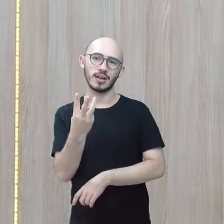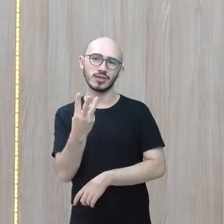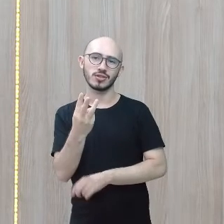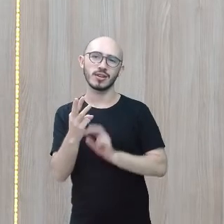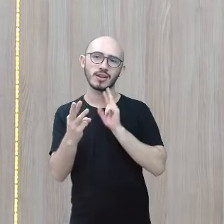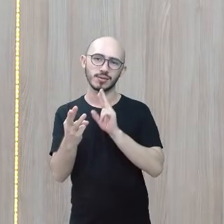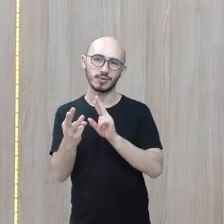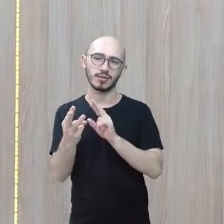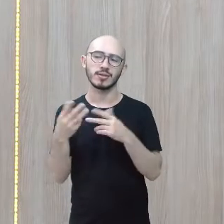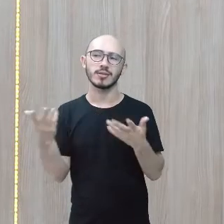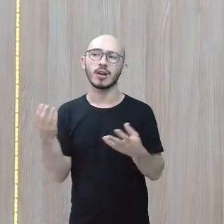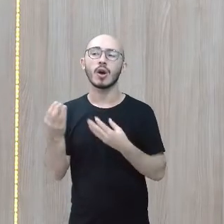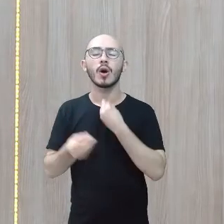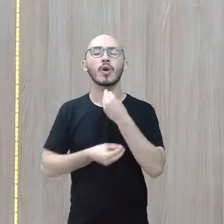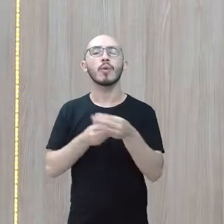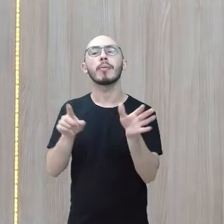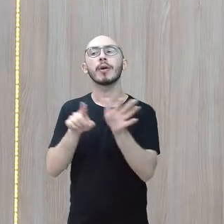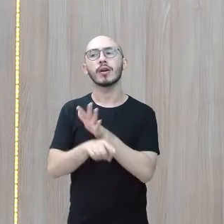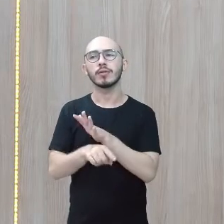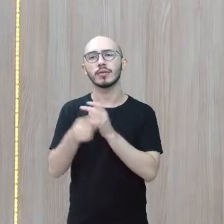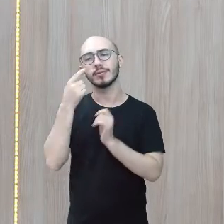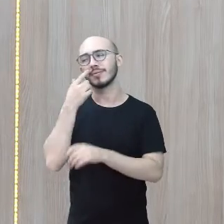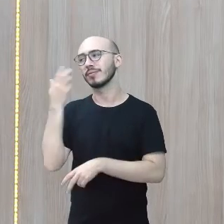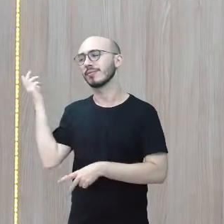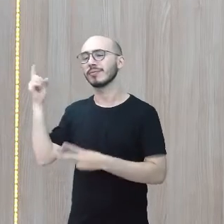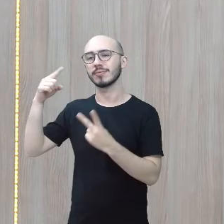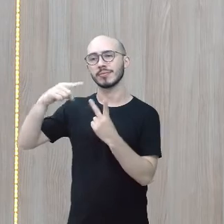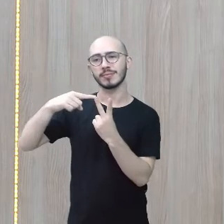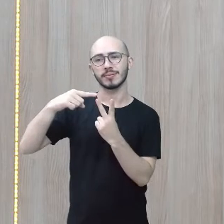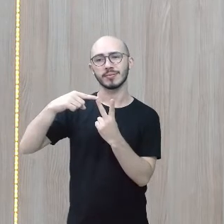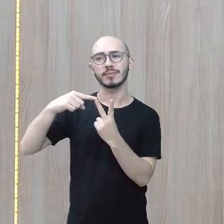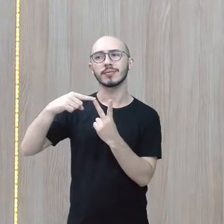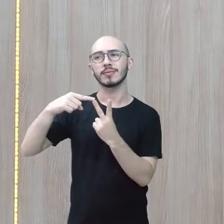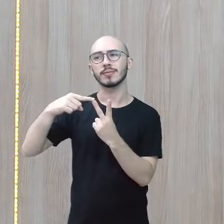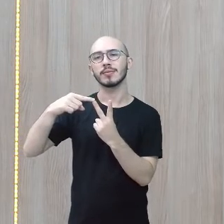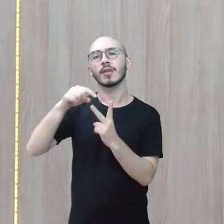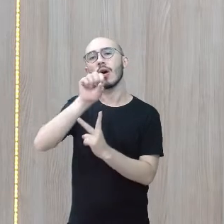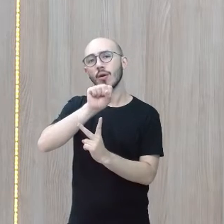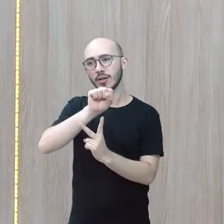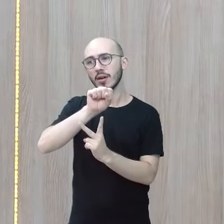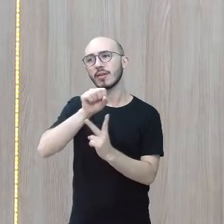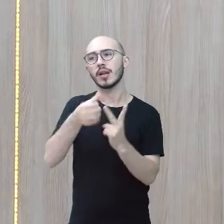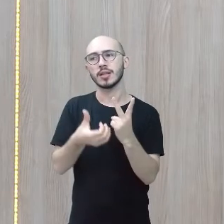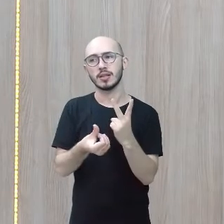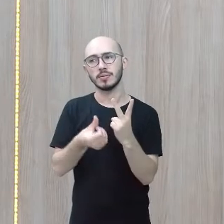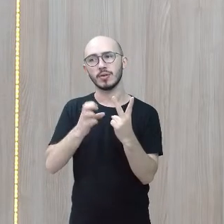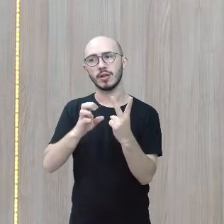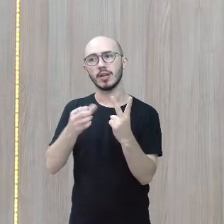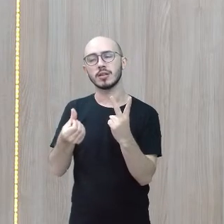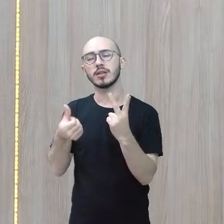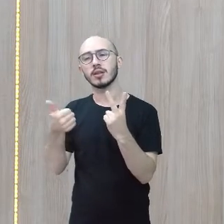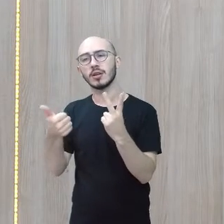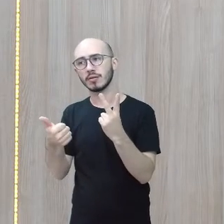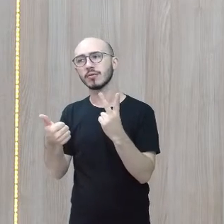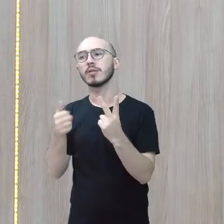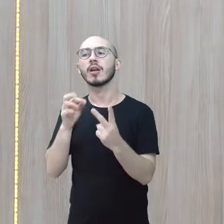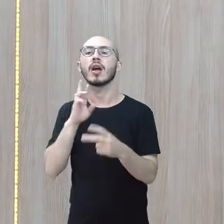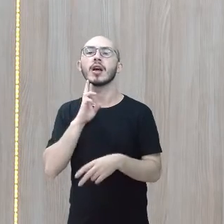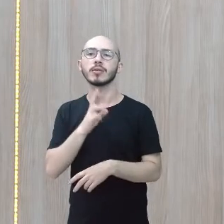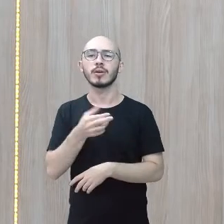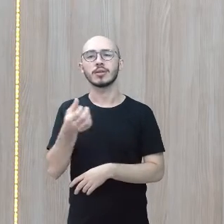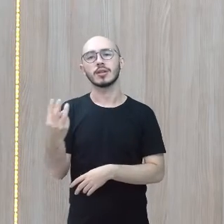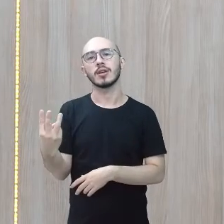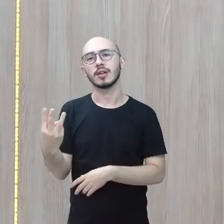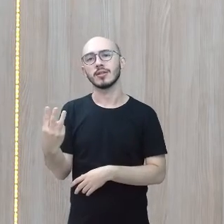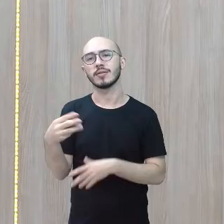de expressar a pergunta vem através da raiz. A raiz oitava de 6.561 é igual ao